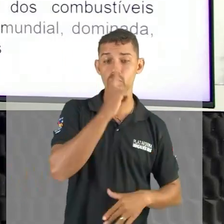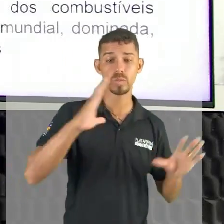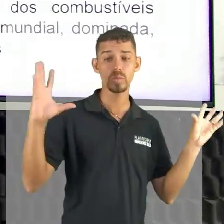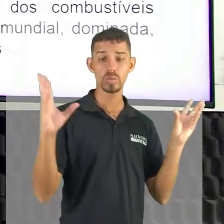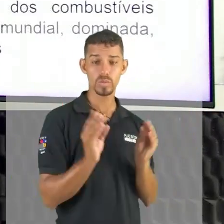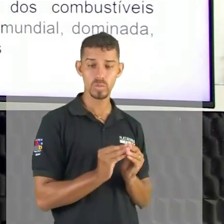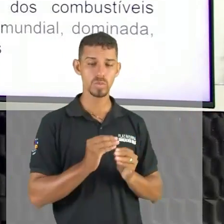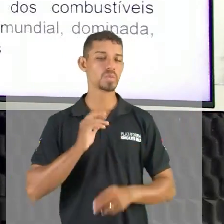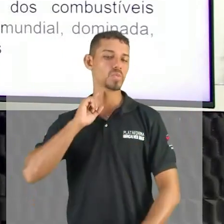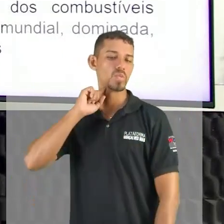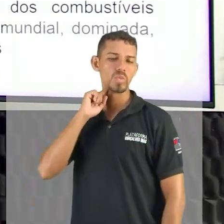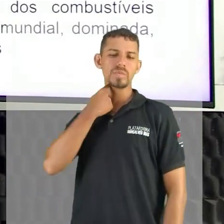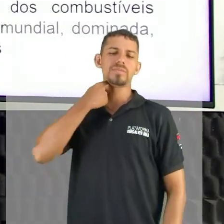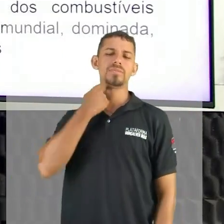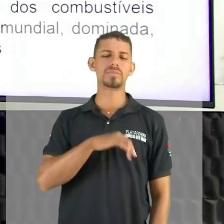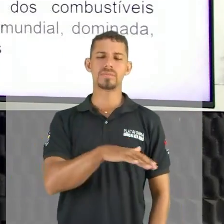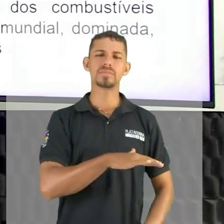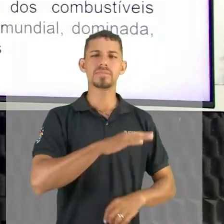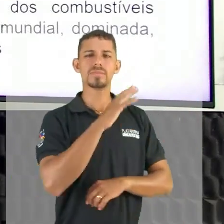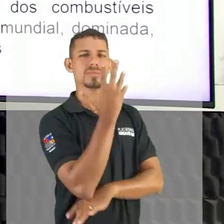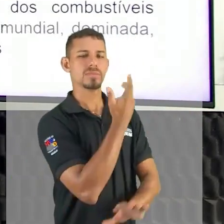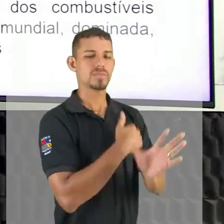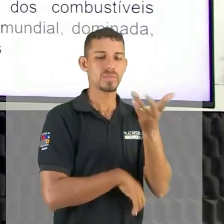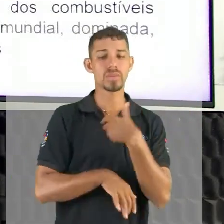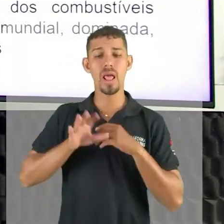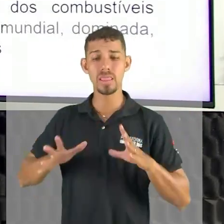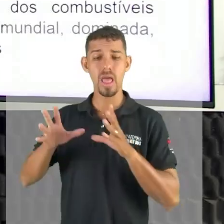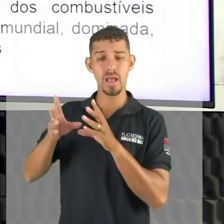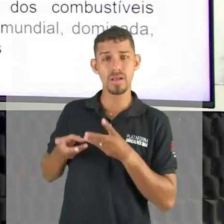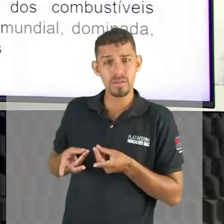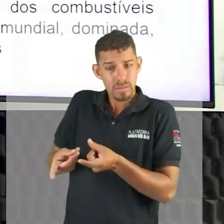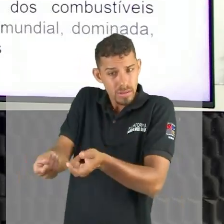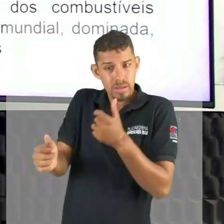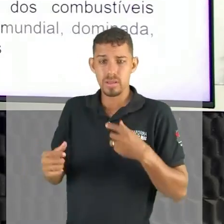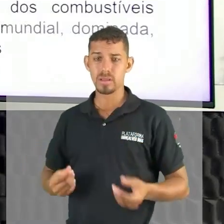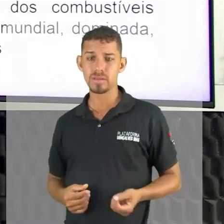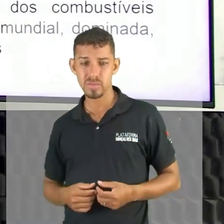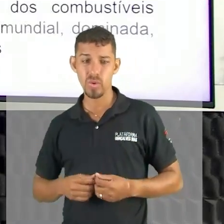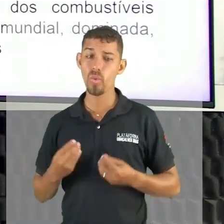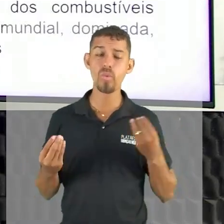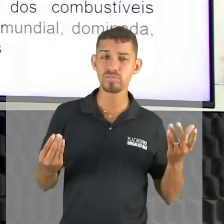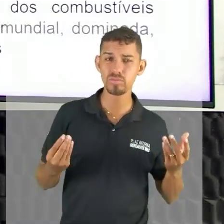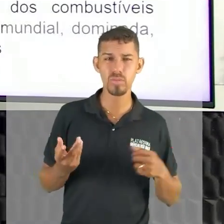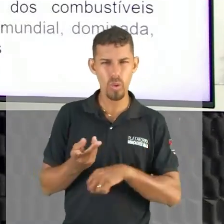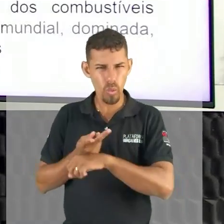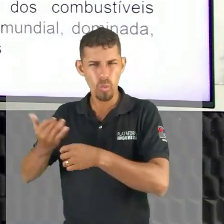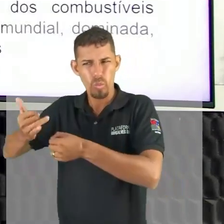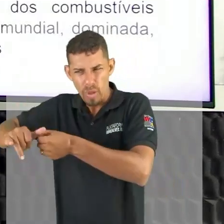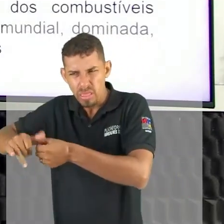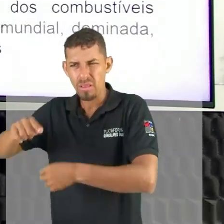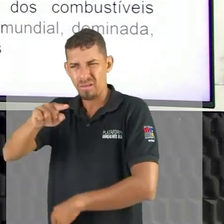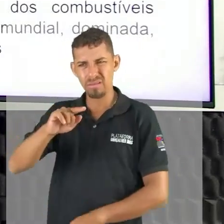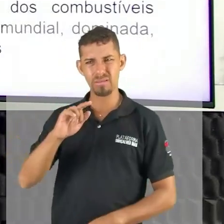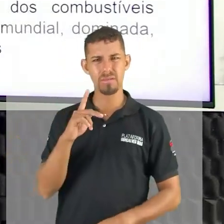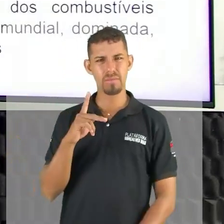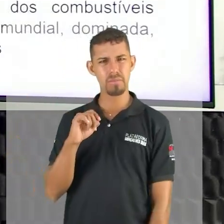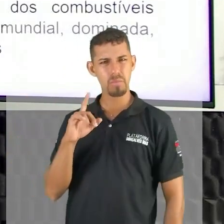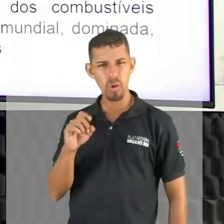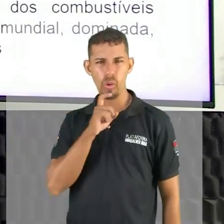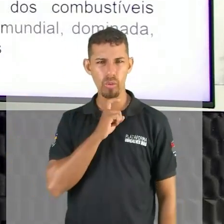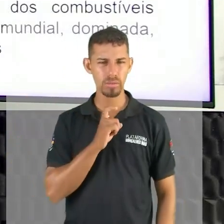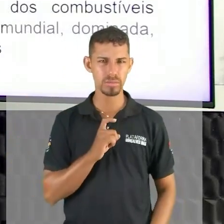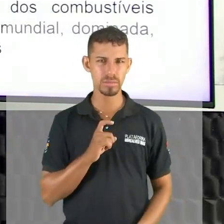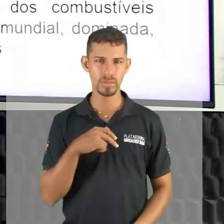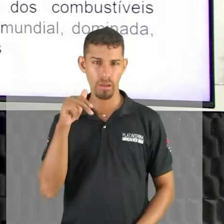da poluição em áreas ambientalmente já degradadas. Como? Procurando petróleo no Polo Norte? É claro que não é a